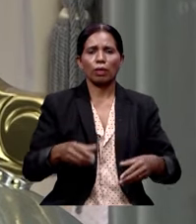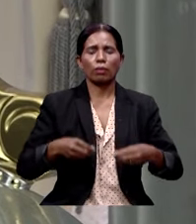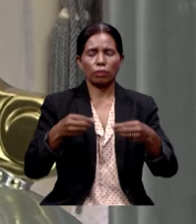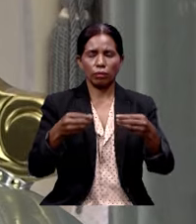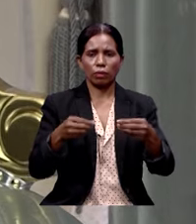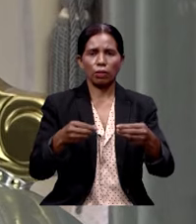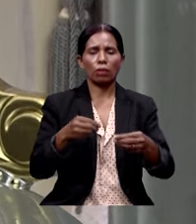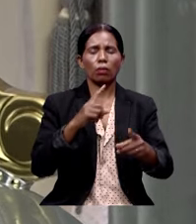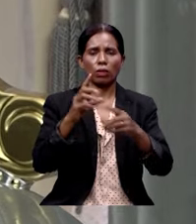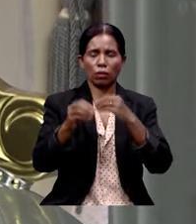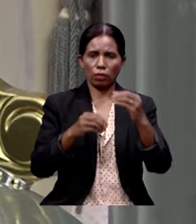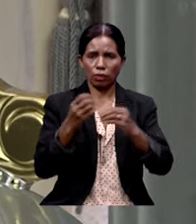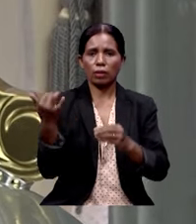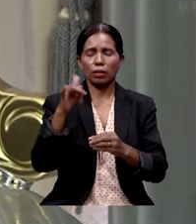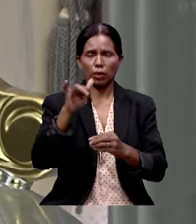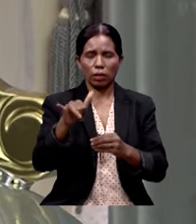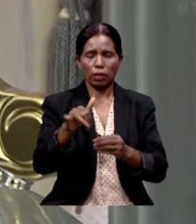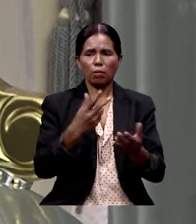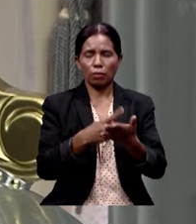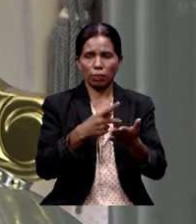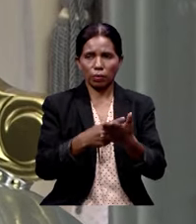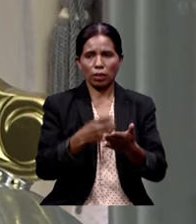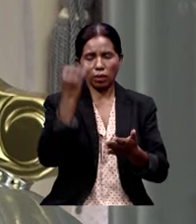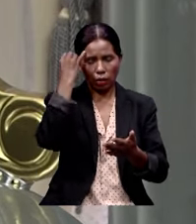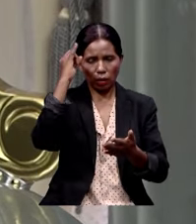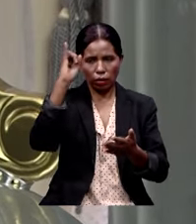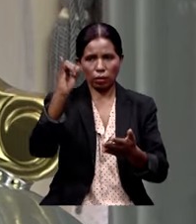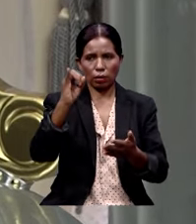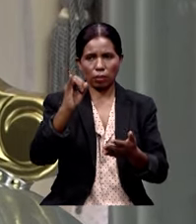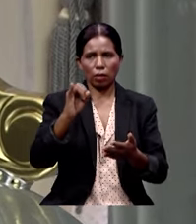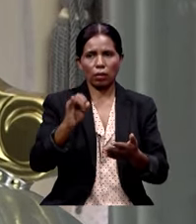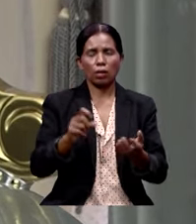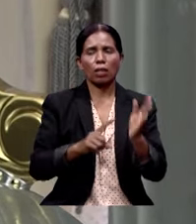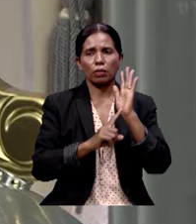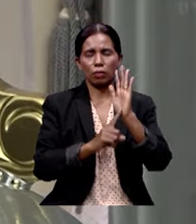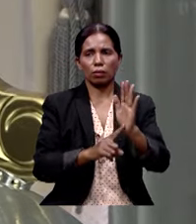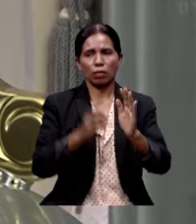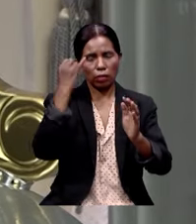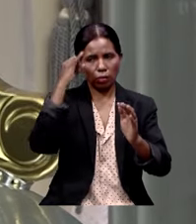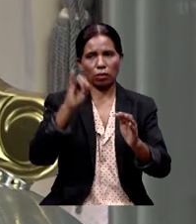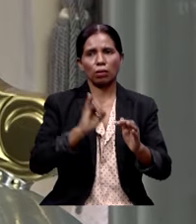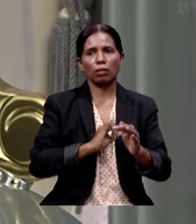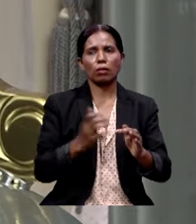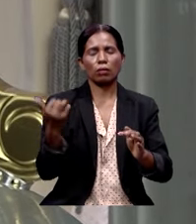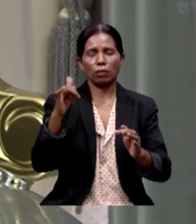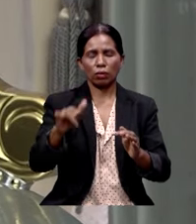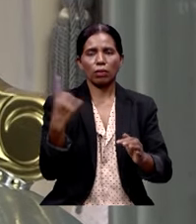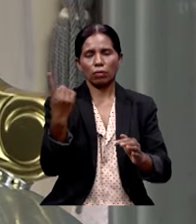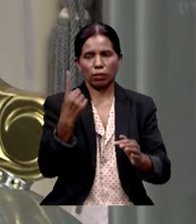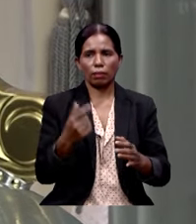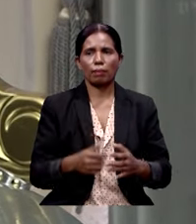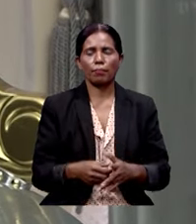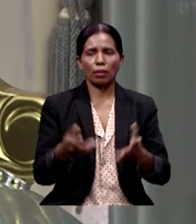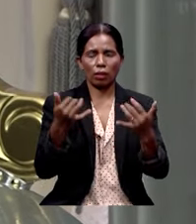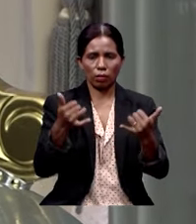o naval, a mãe, se a minha proposta, a ideia não foi sair, a tudo, a ideia não foi sair, a uma válida na FATI.